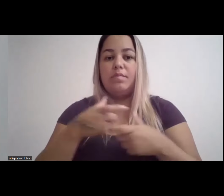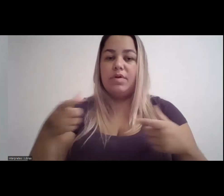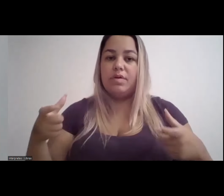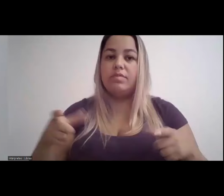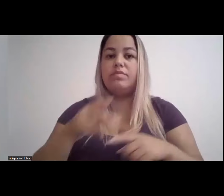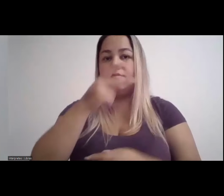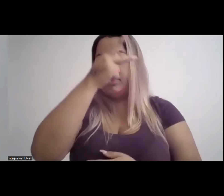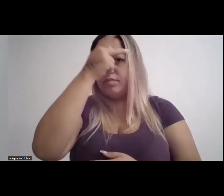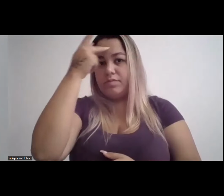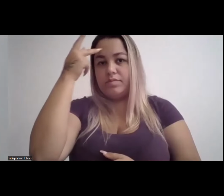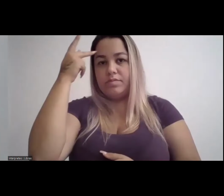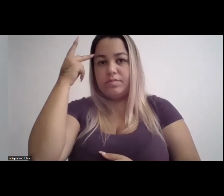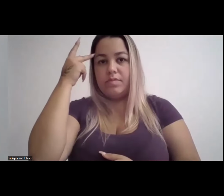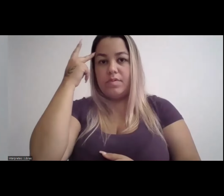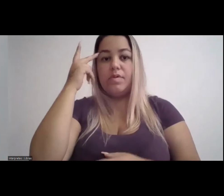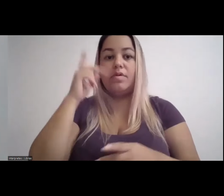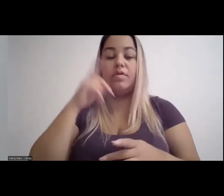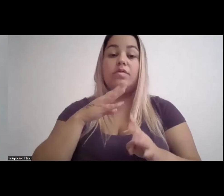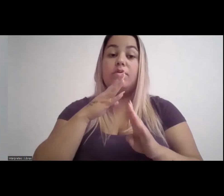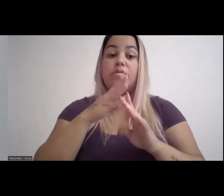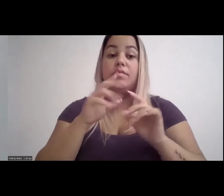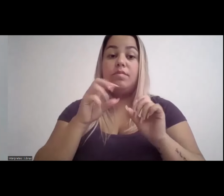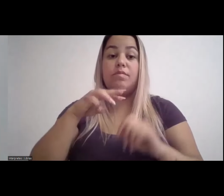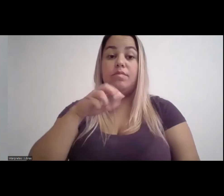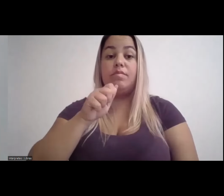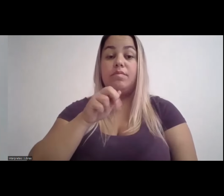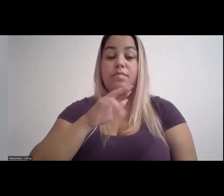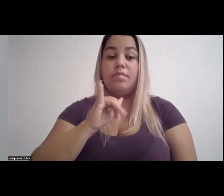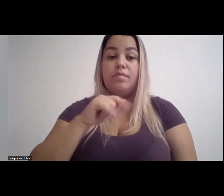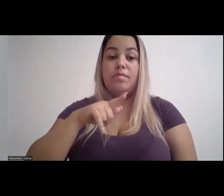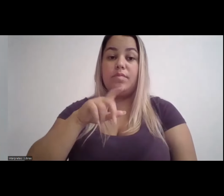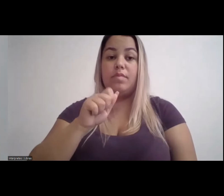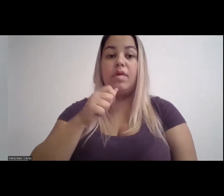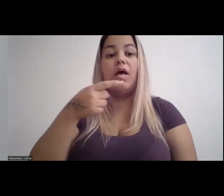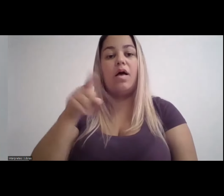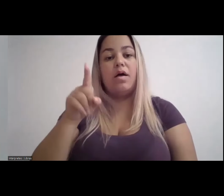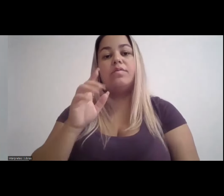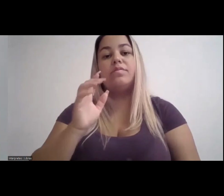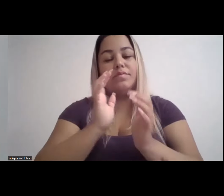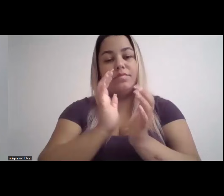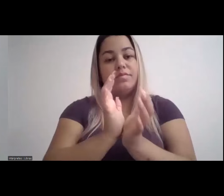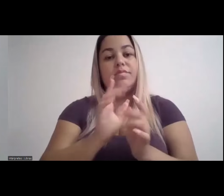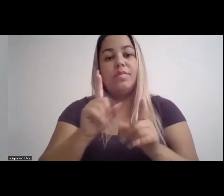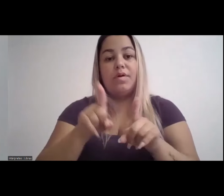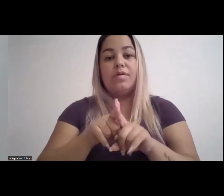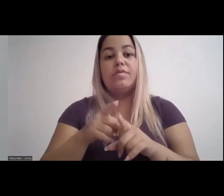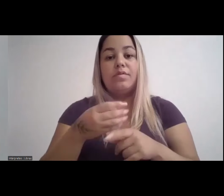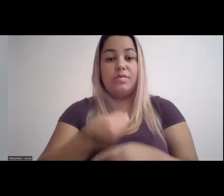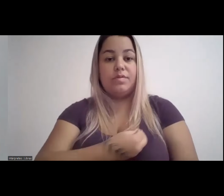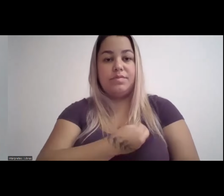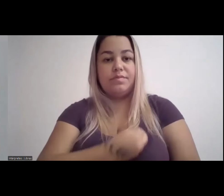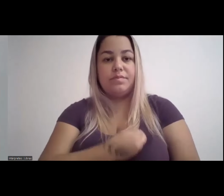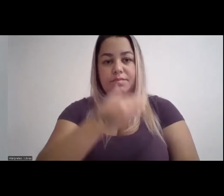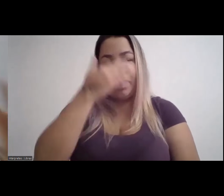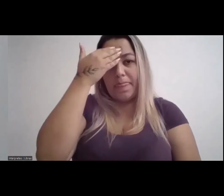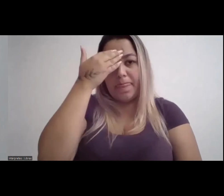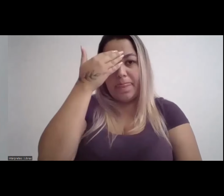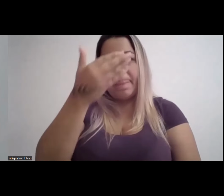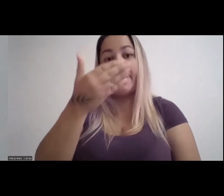pessoas para além do projeto de Maringá, mas queria também dar as boas-vindas à equipe de Maringá, sem a qual não estaríamos aqui. Agradecer muito a vocês